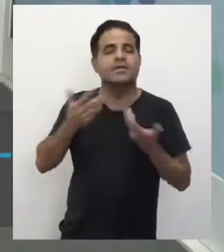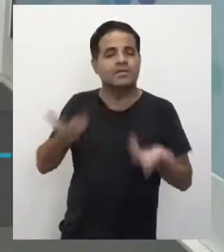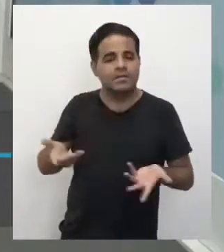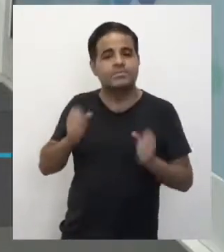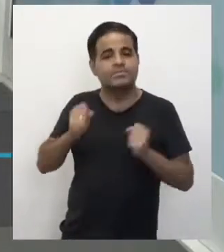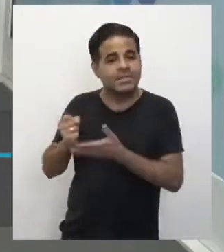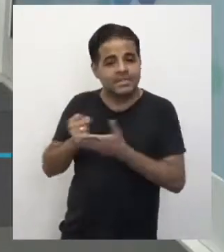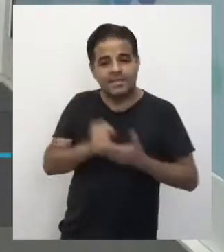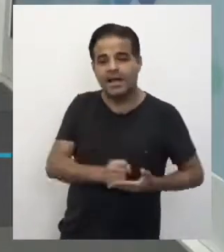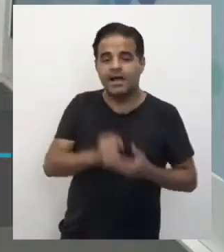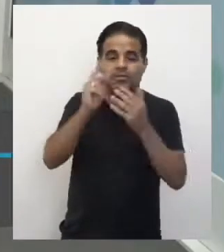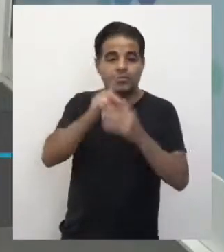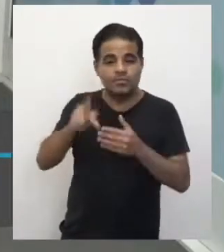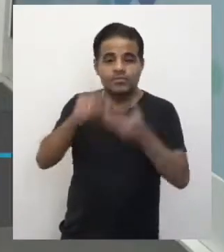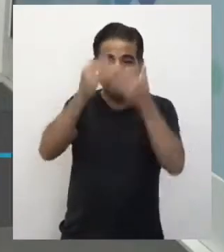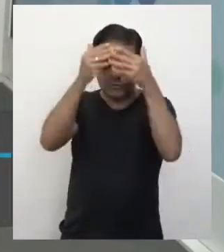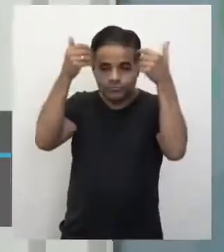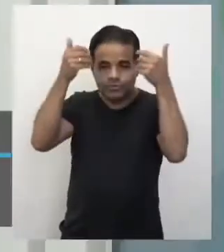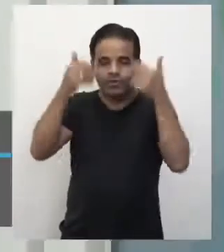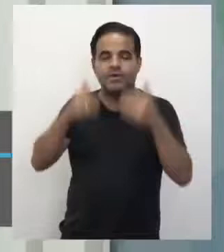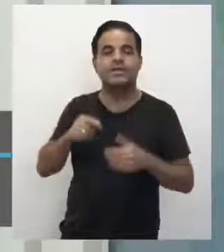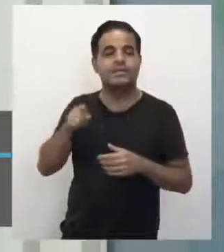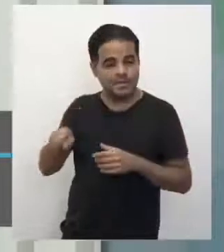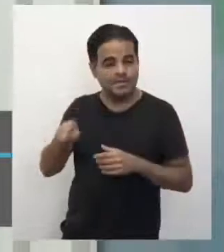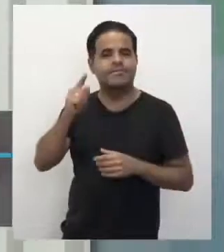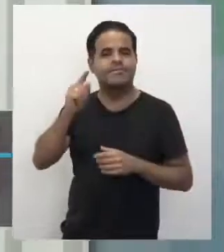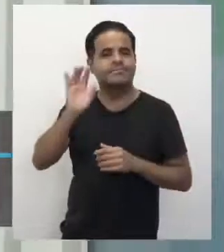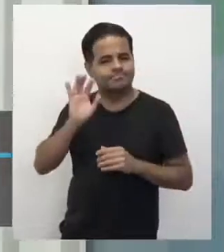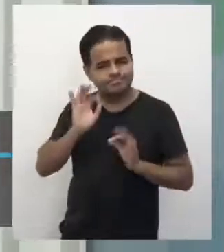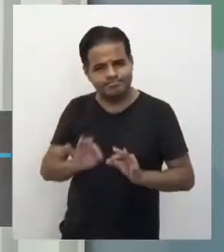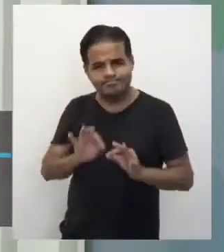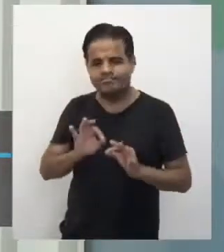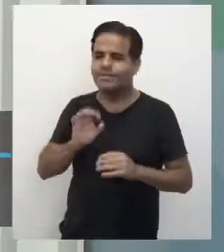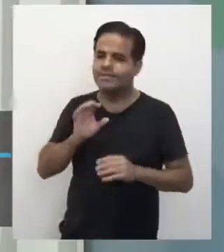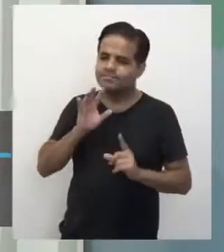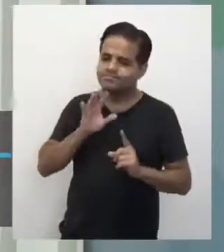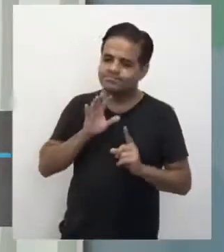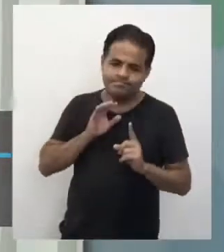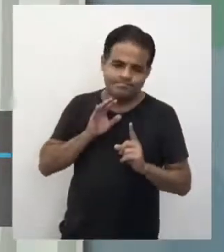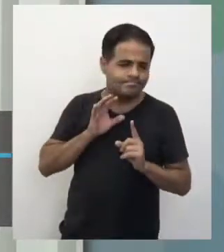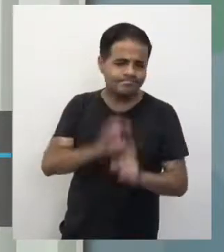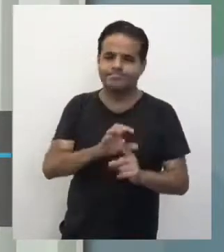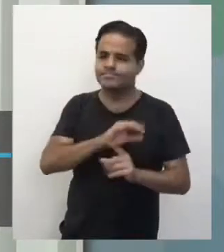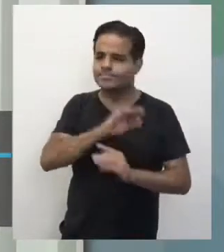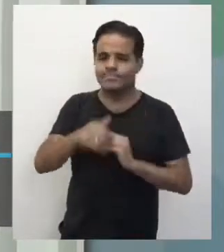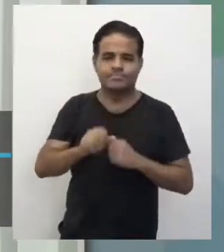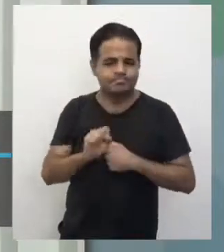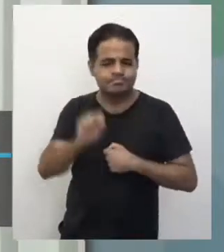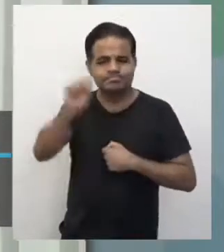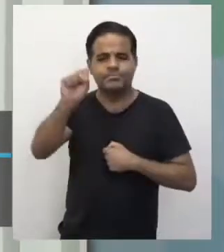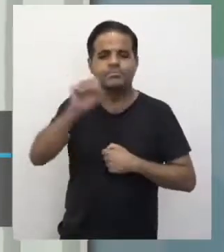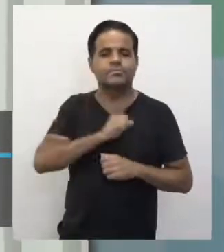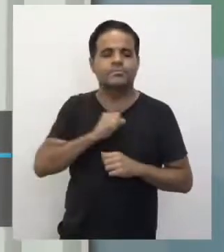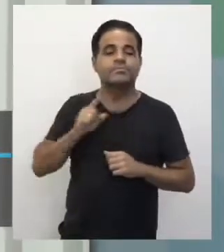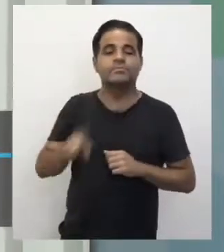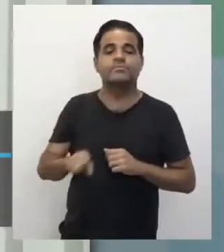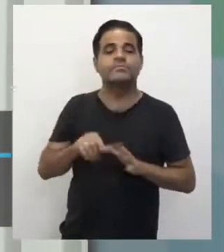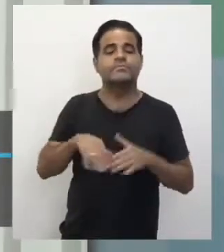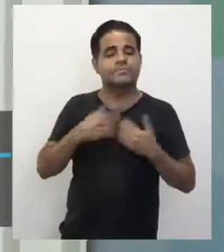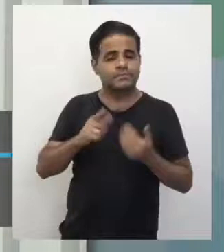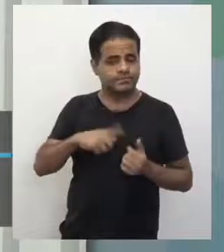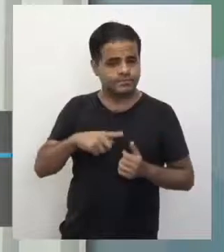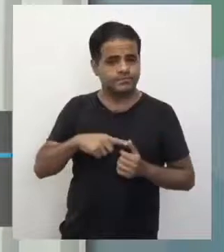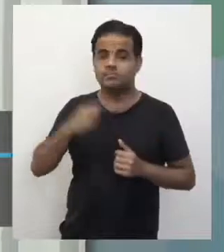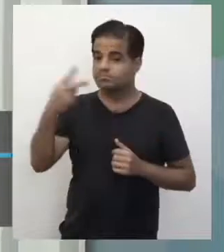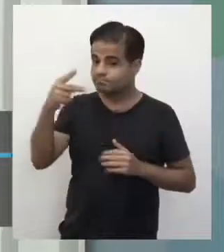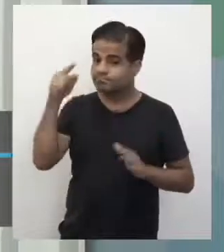o Jonas, nosso professor de matemática aí do Fundamental 2, que ele é super fã aí de todos os heróis aí. Gente, tem uma